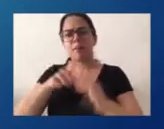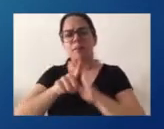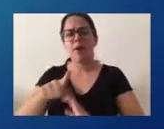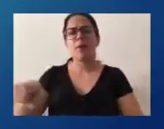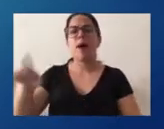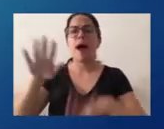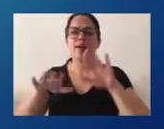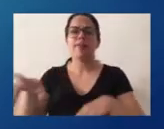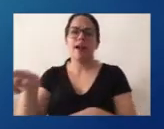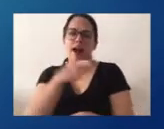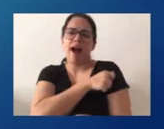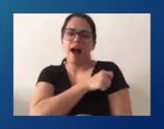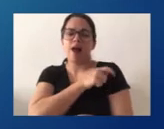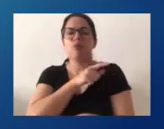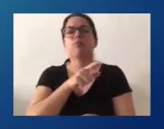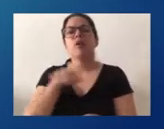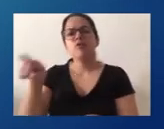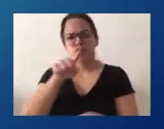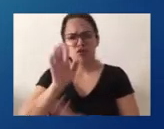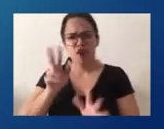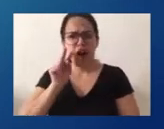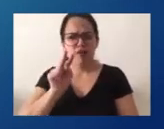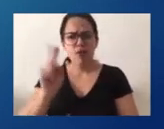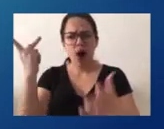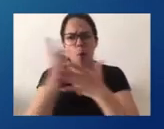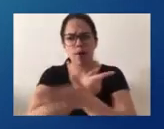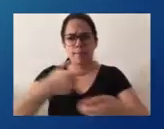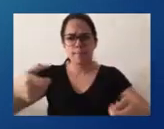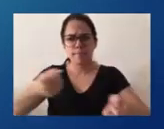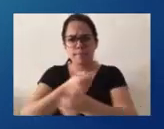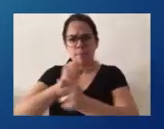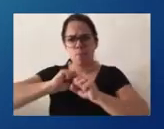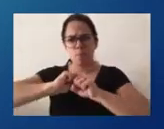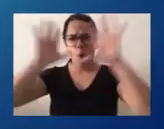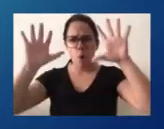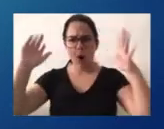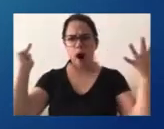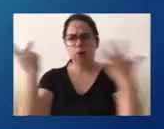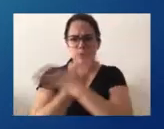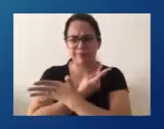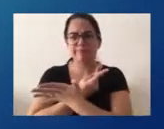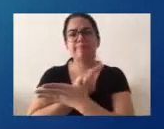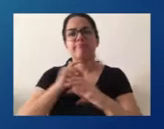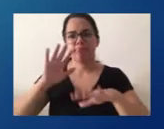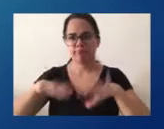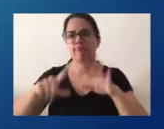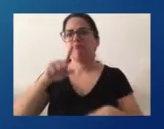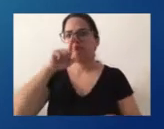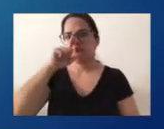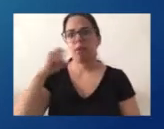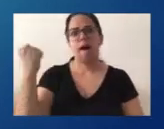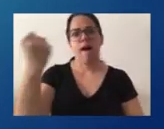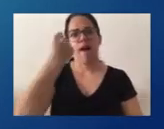já soube, teve lá um parente ou presenciou um acidente com uma panela de pressão. Existem